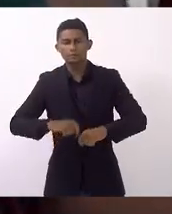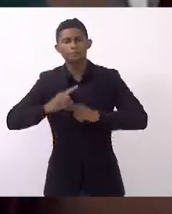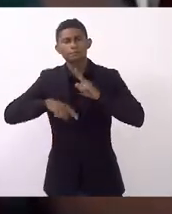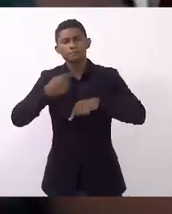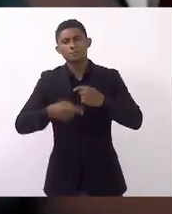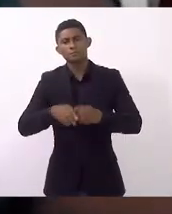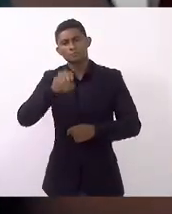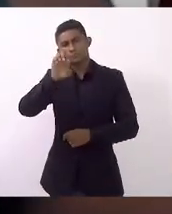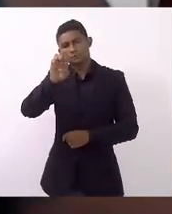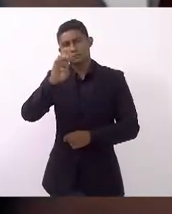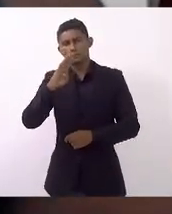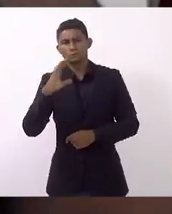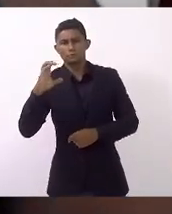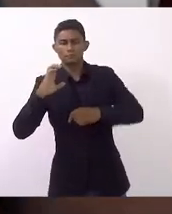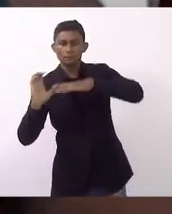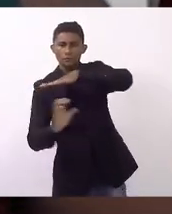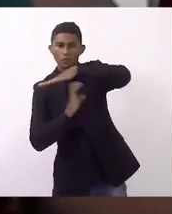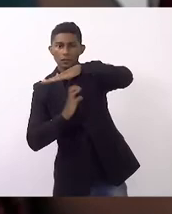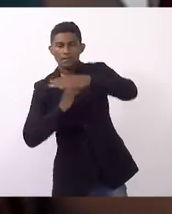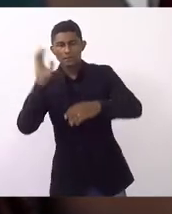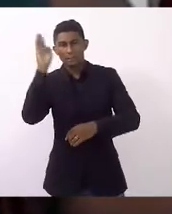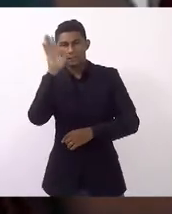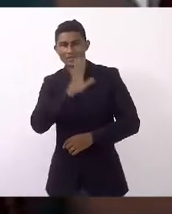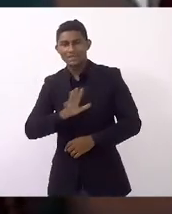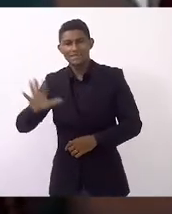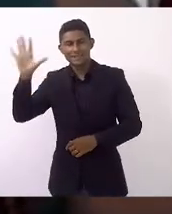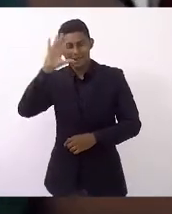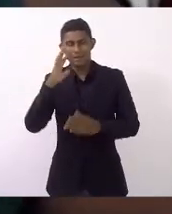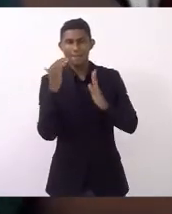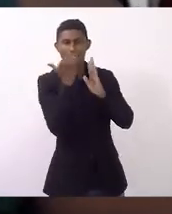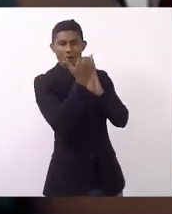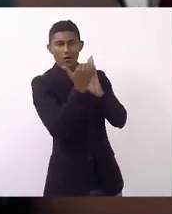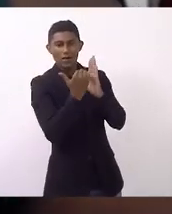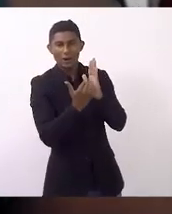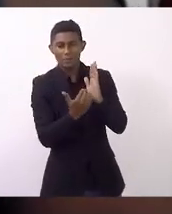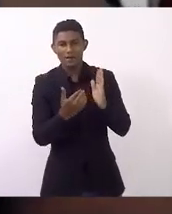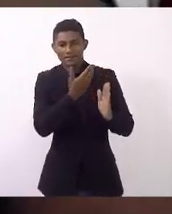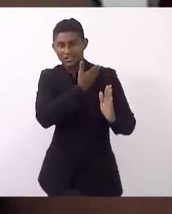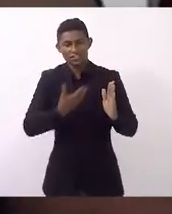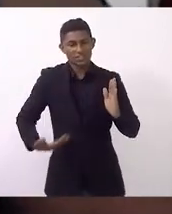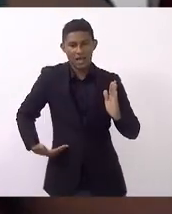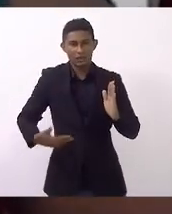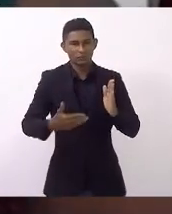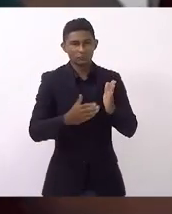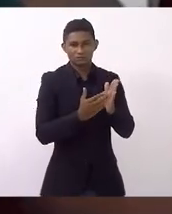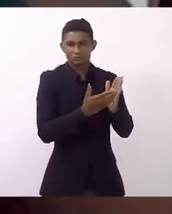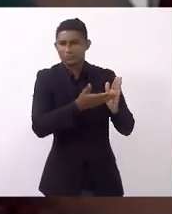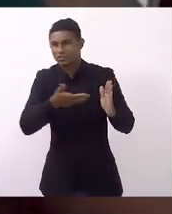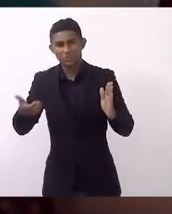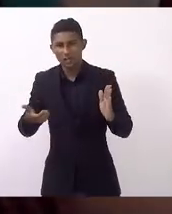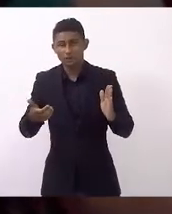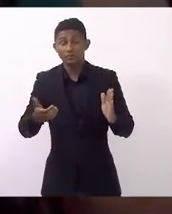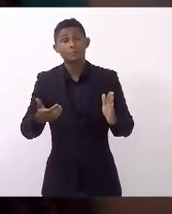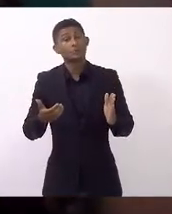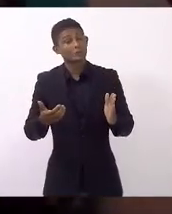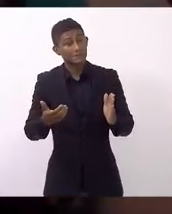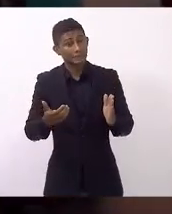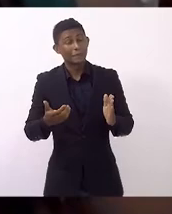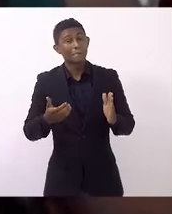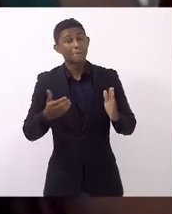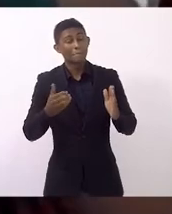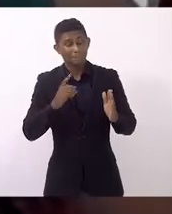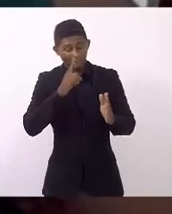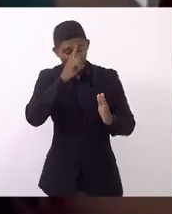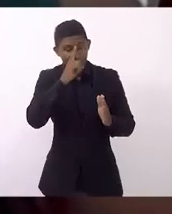nossa empresa brasileira, no Programa Nacional de Desestatização, esse país corre um risco enorme,